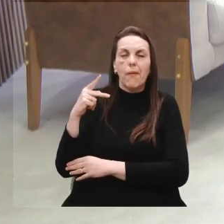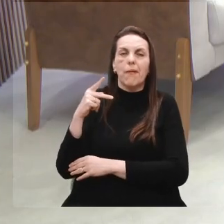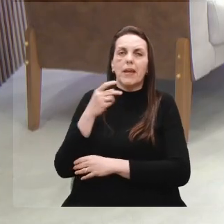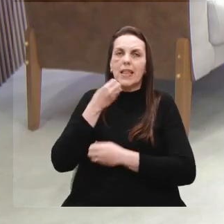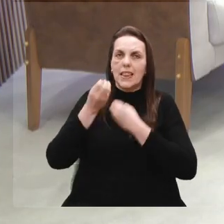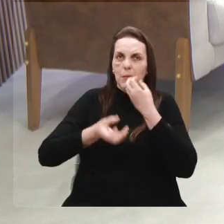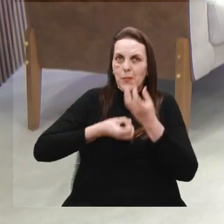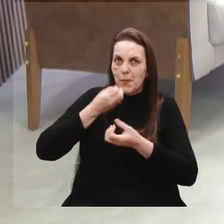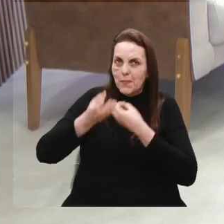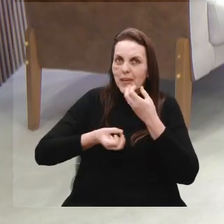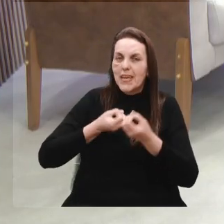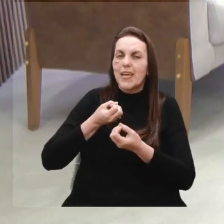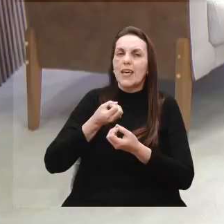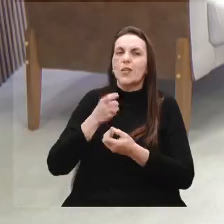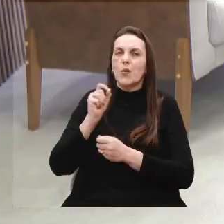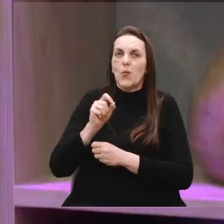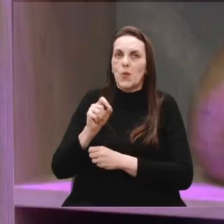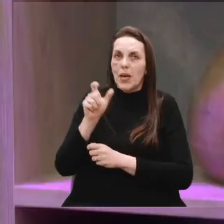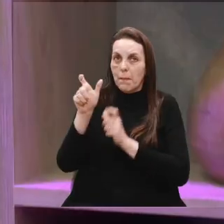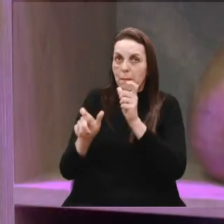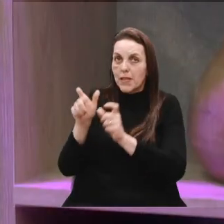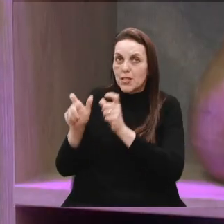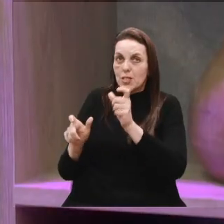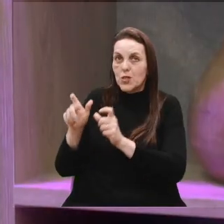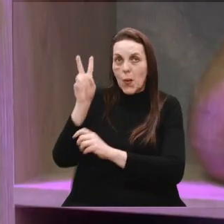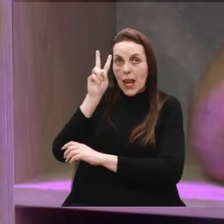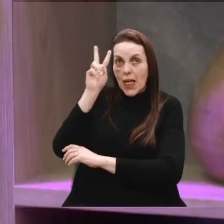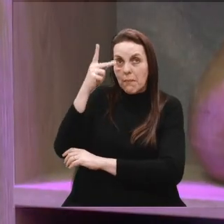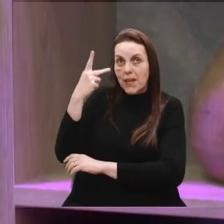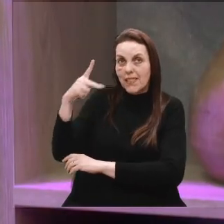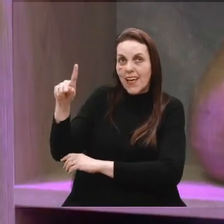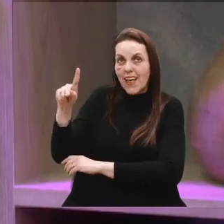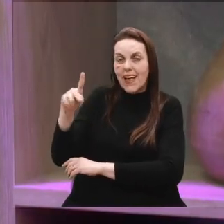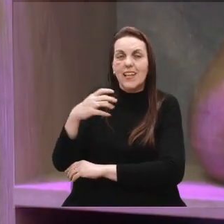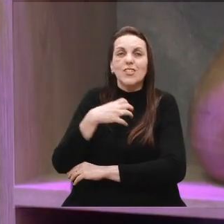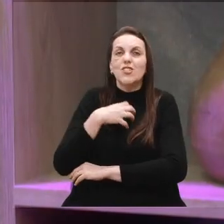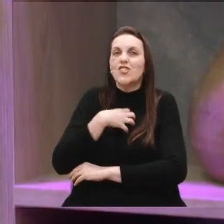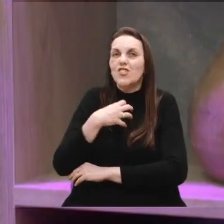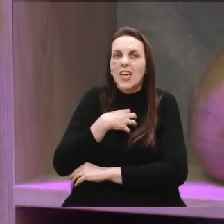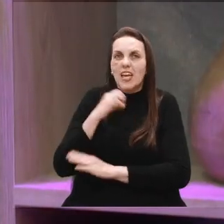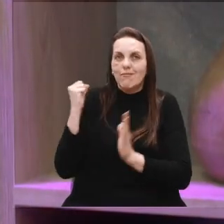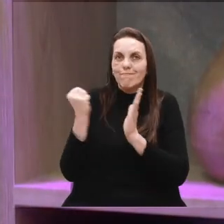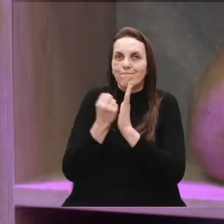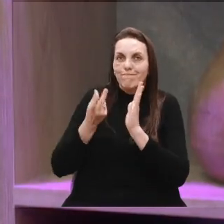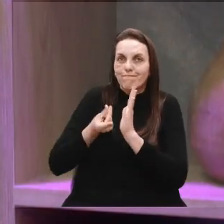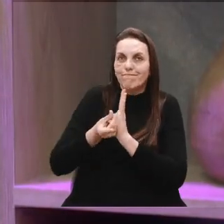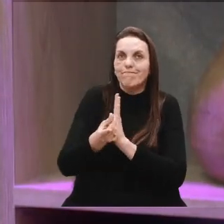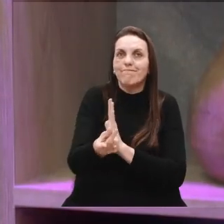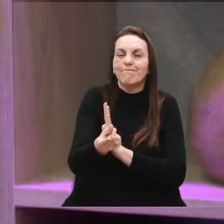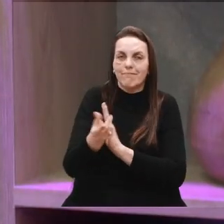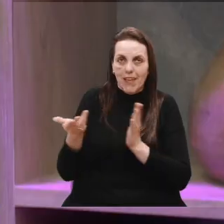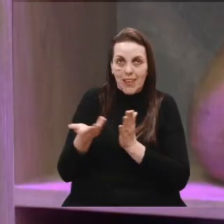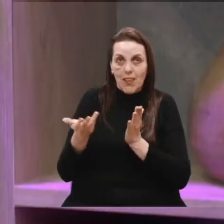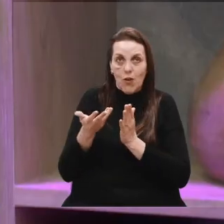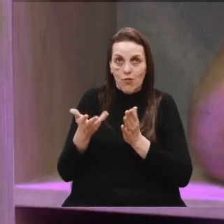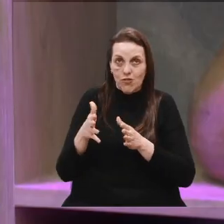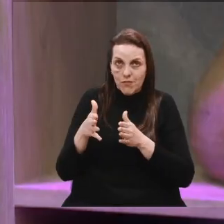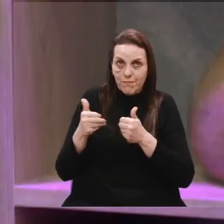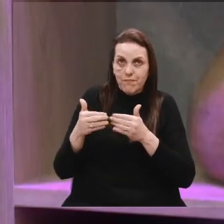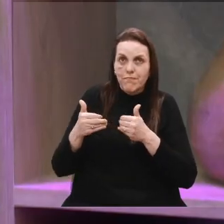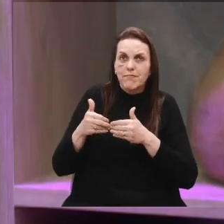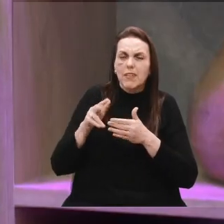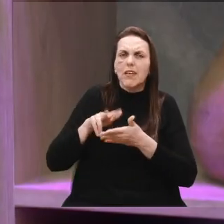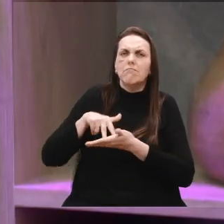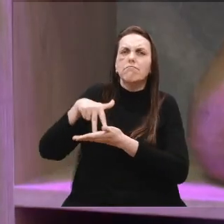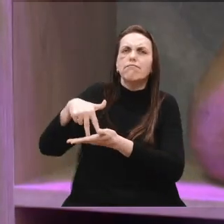dos depoimentos, por quem a Raquel é lembrada, de que forma o legado dela é reivindicado, como, por